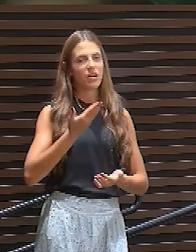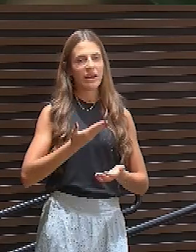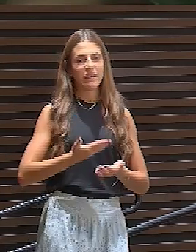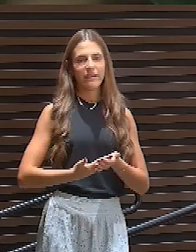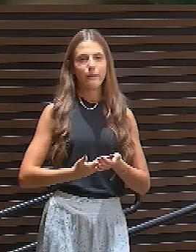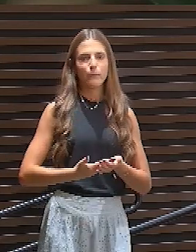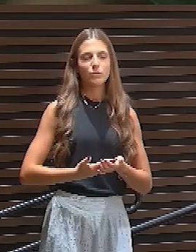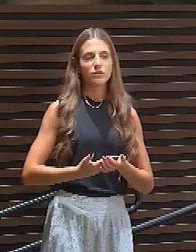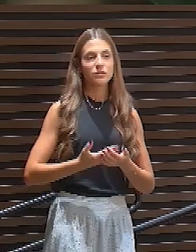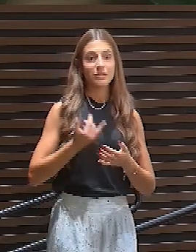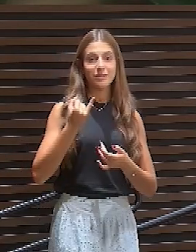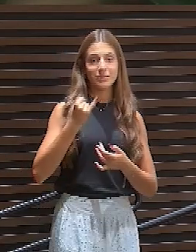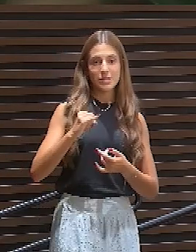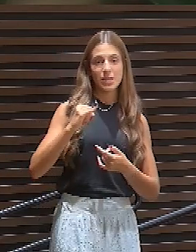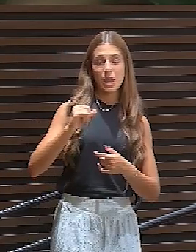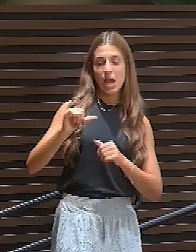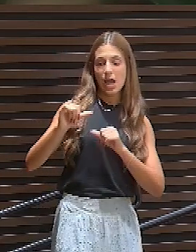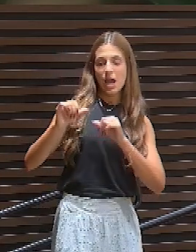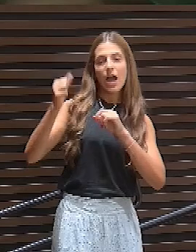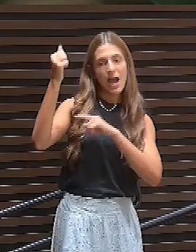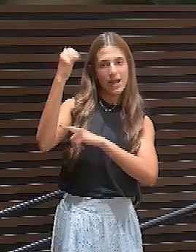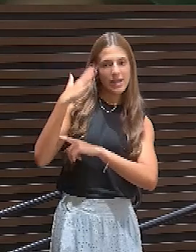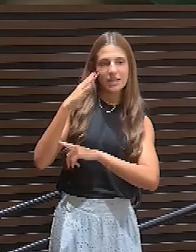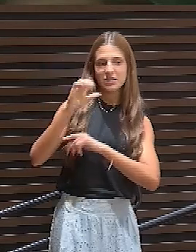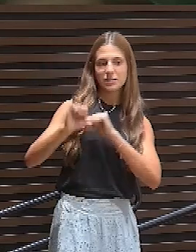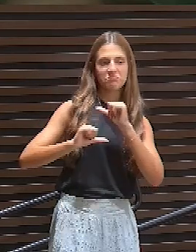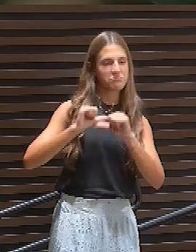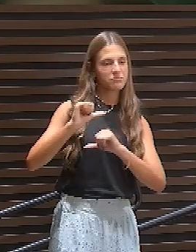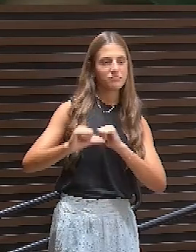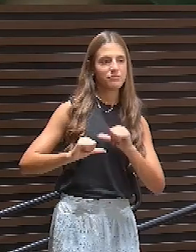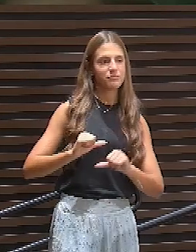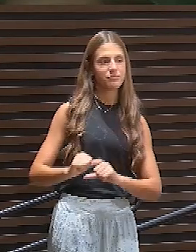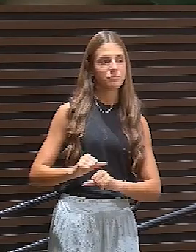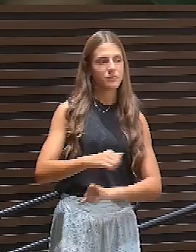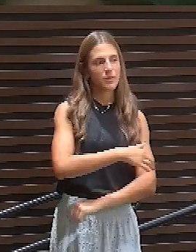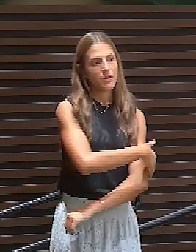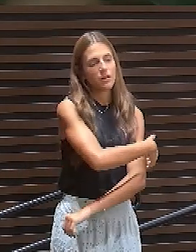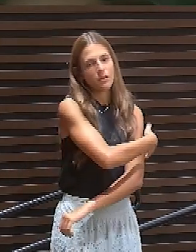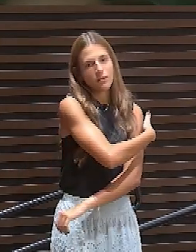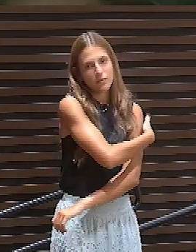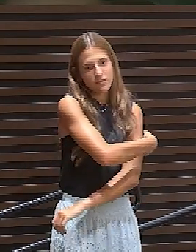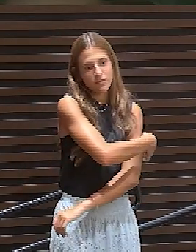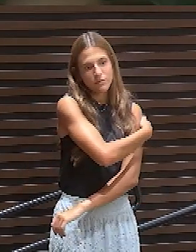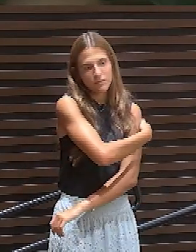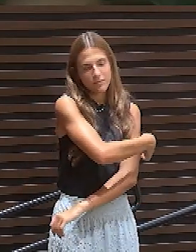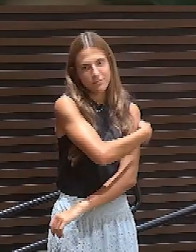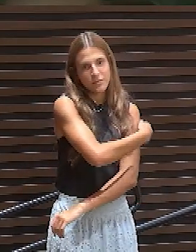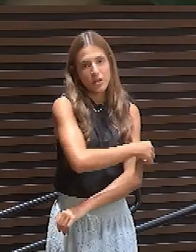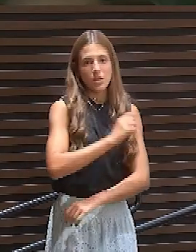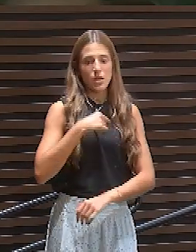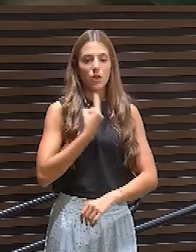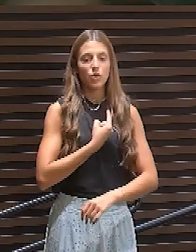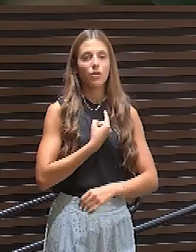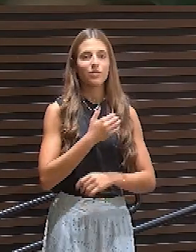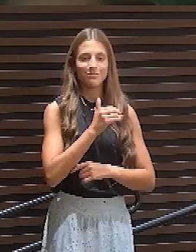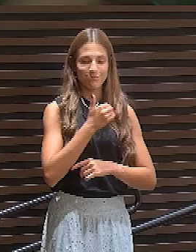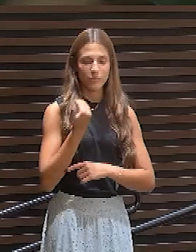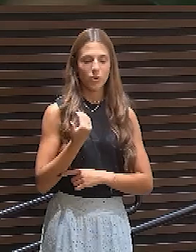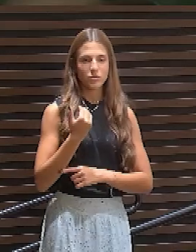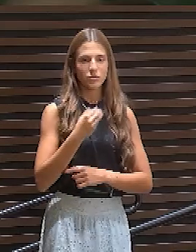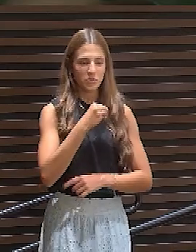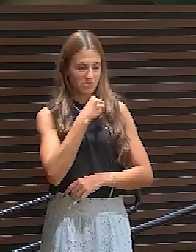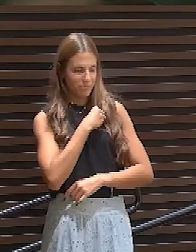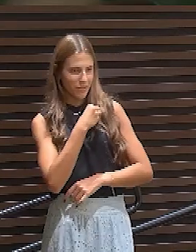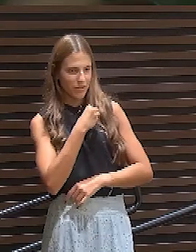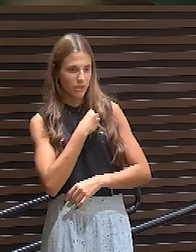sem a graça. Nós estávamos mortos em delitos e pecados. Nós estávamos inimigos de Deus,